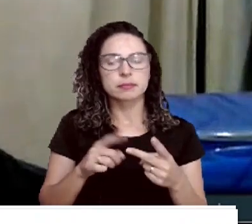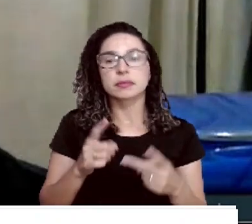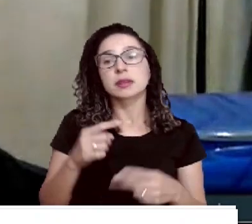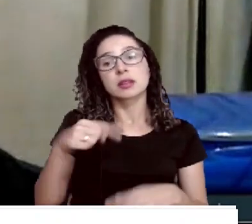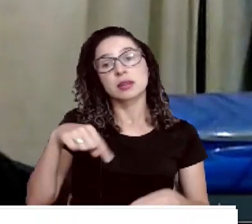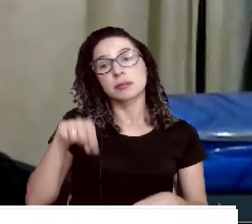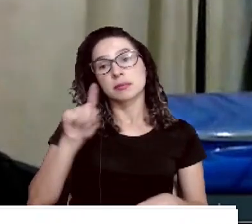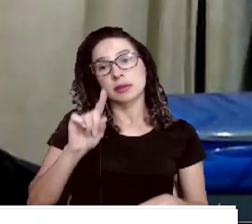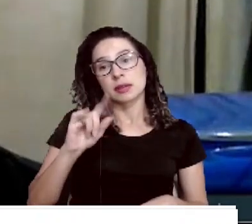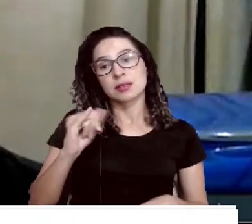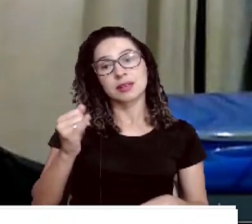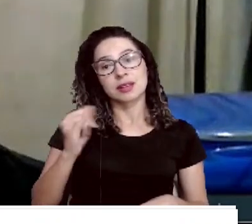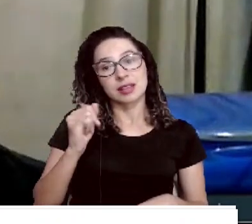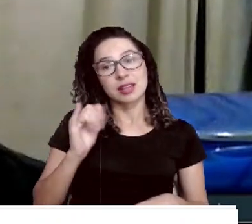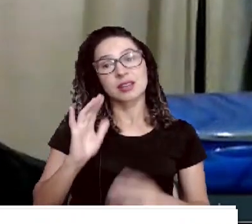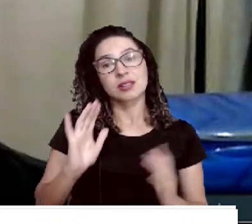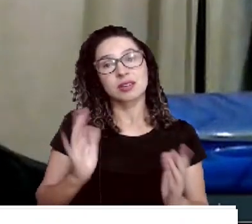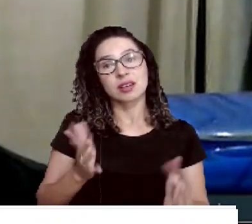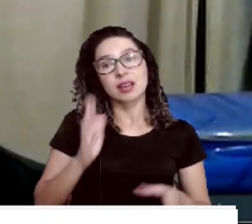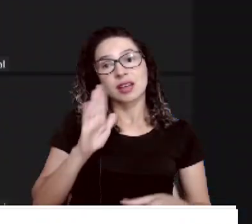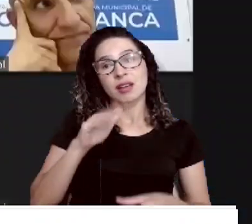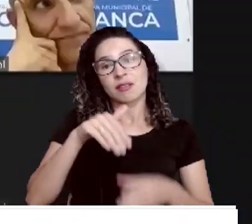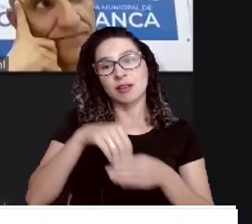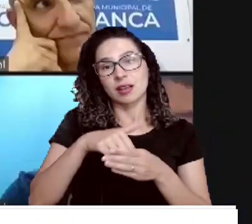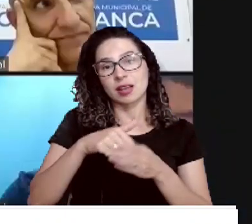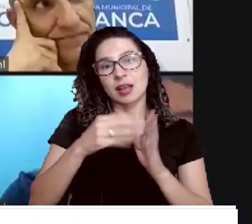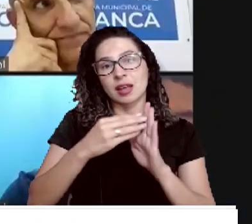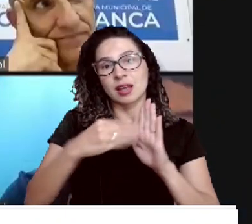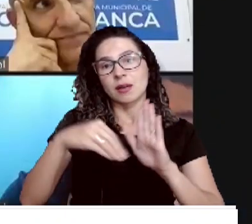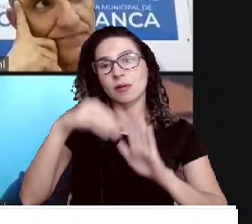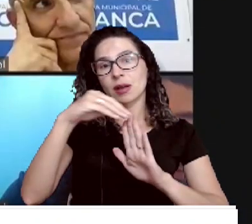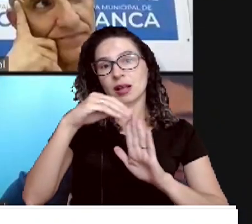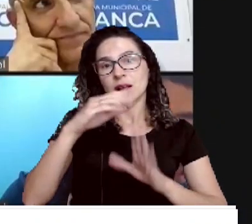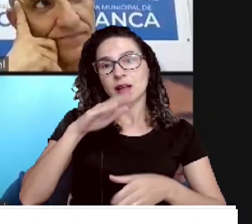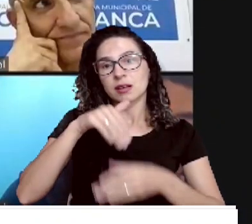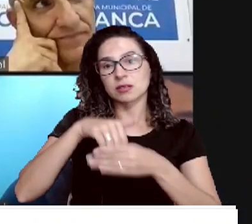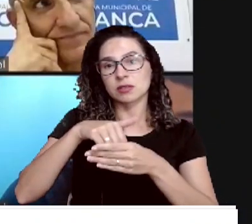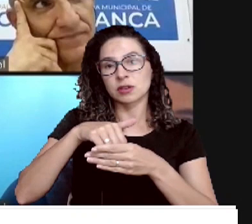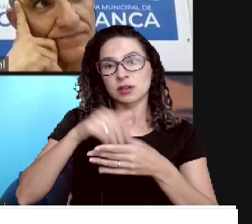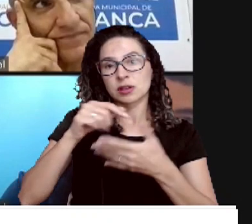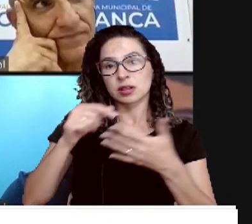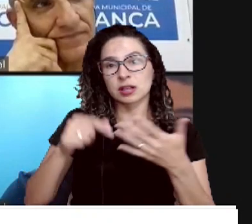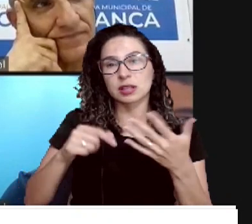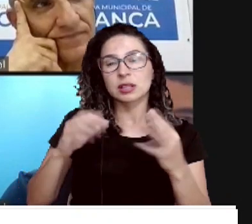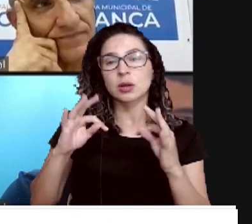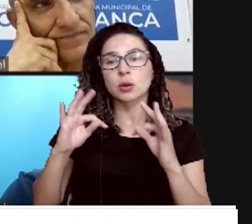ano eleitoral. Já começa o calendário eleitoral, então todas